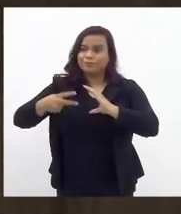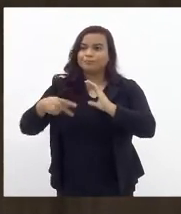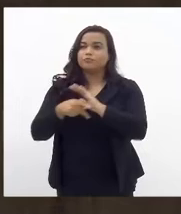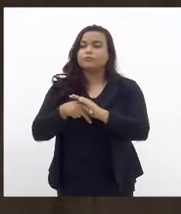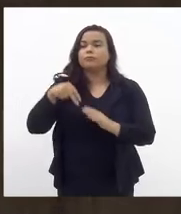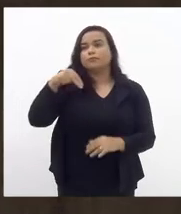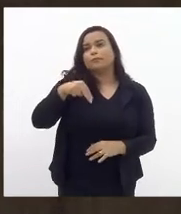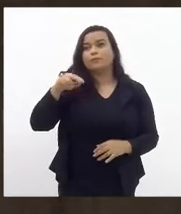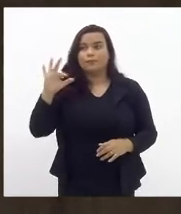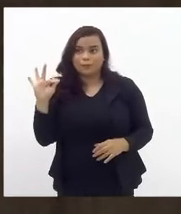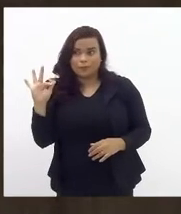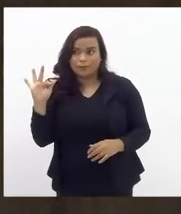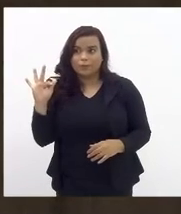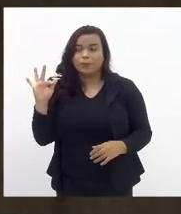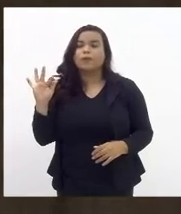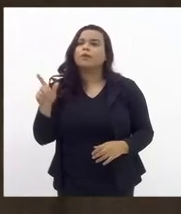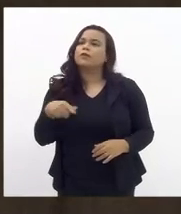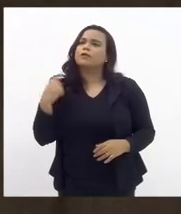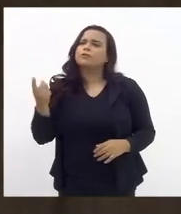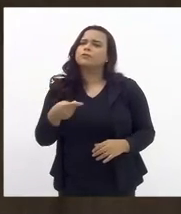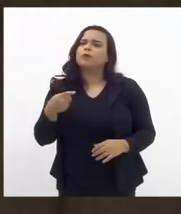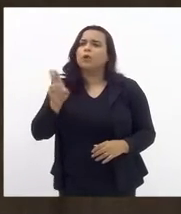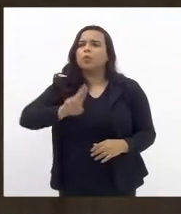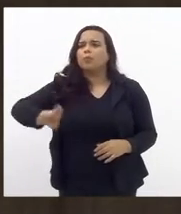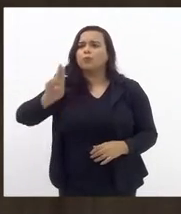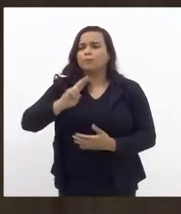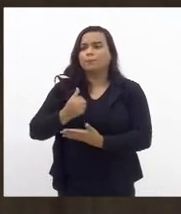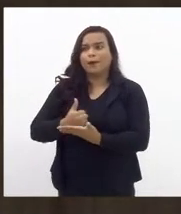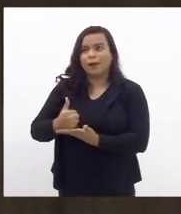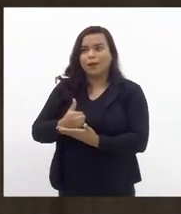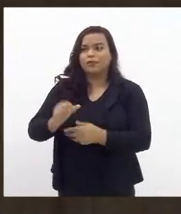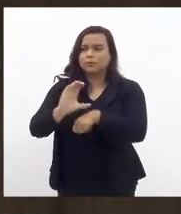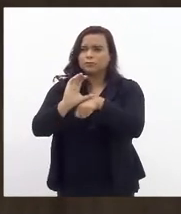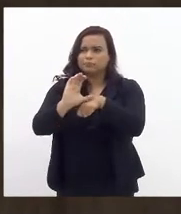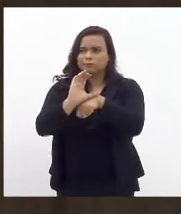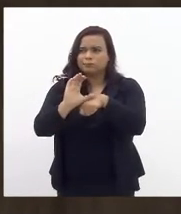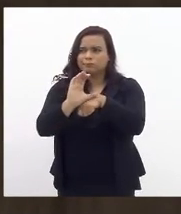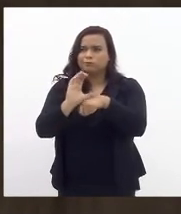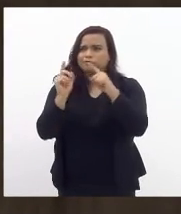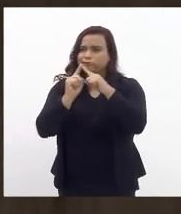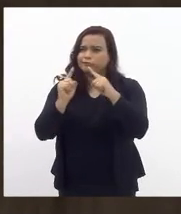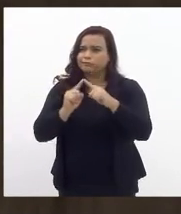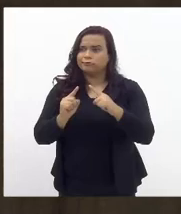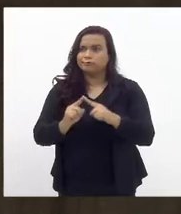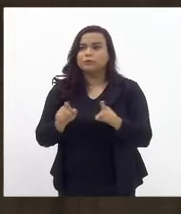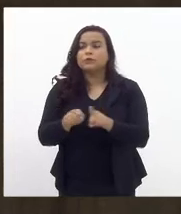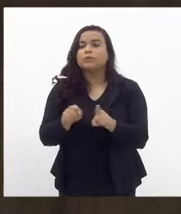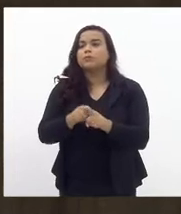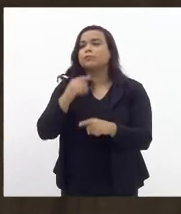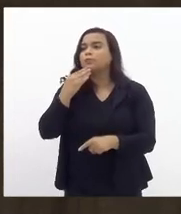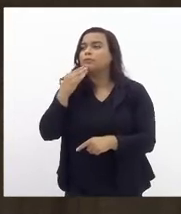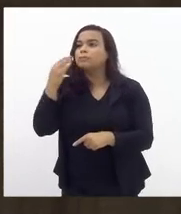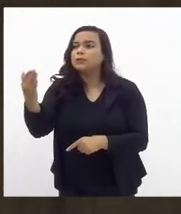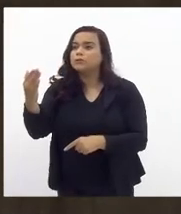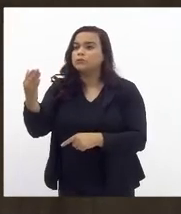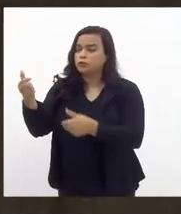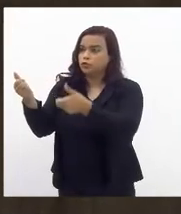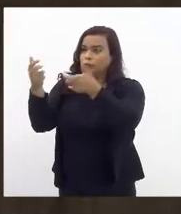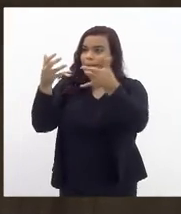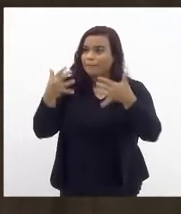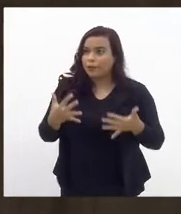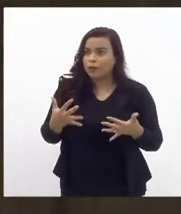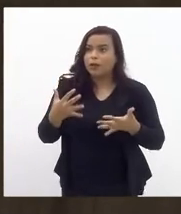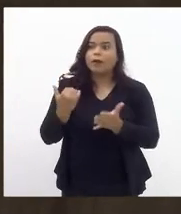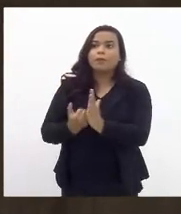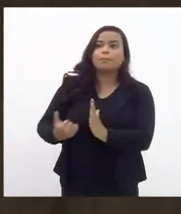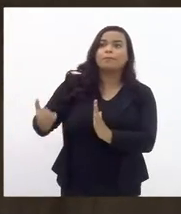Friburgo, usando nossa prerrogativa constitucional, e pedimos os esclarecimentos